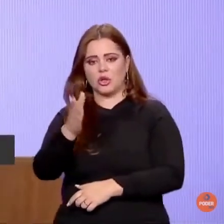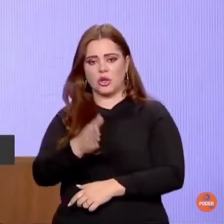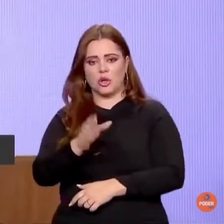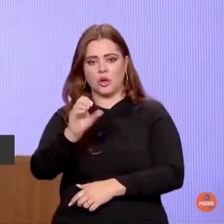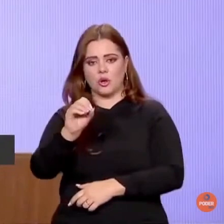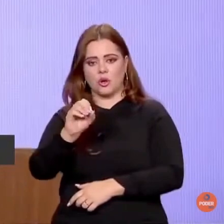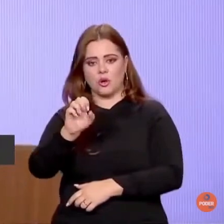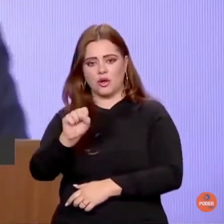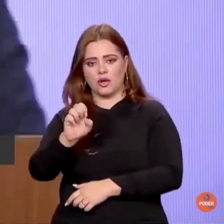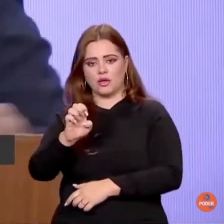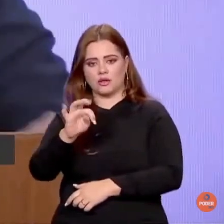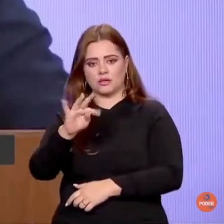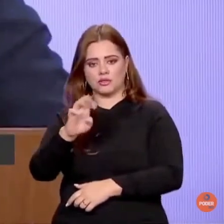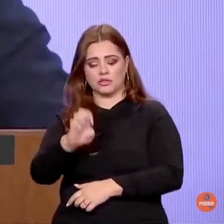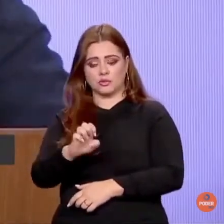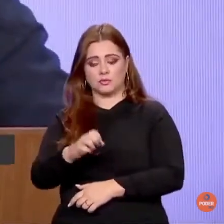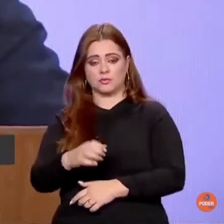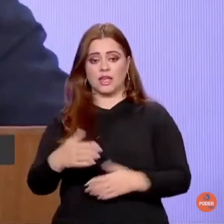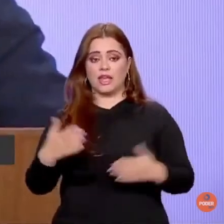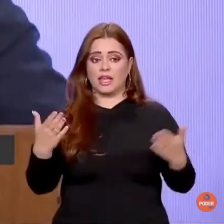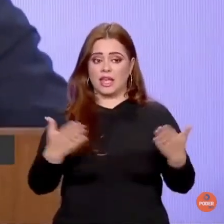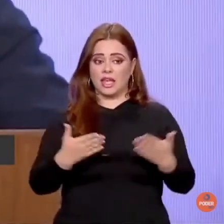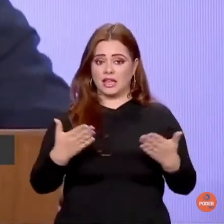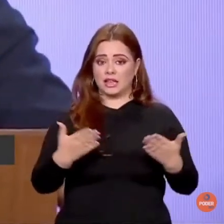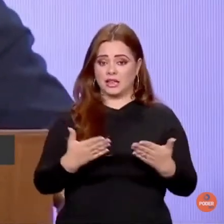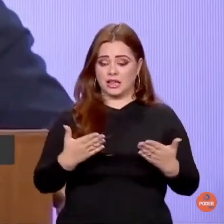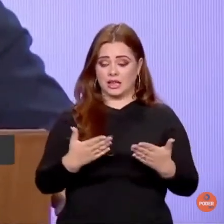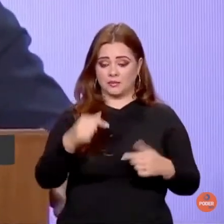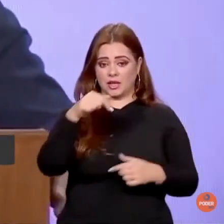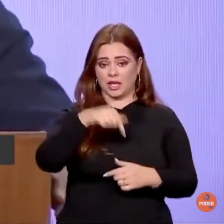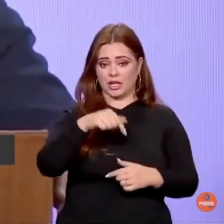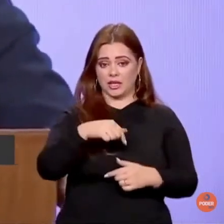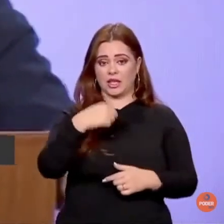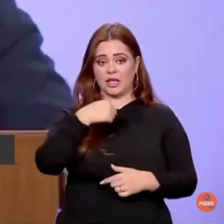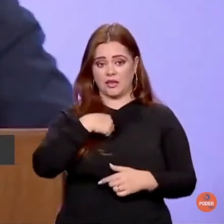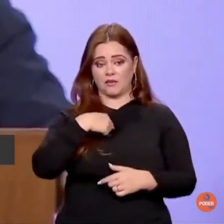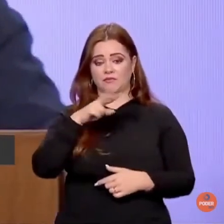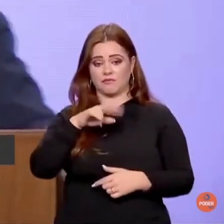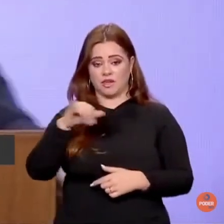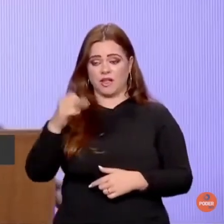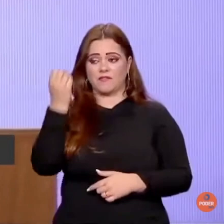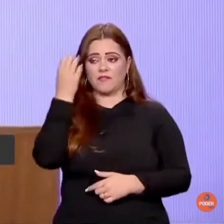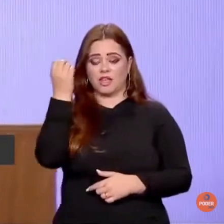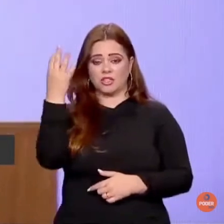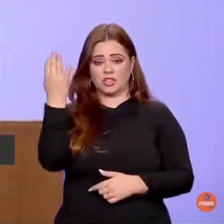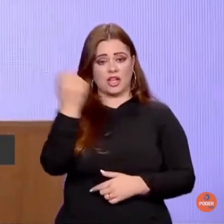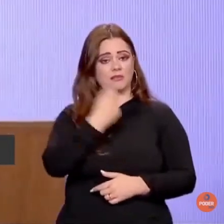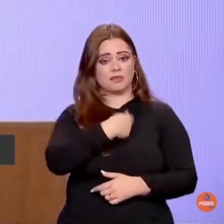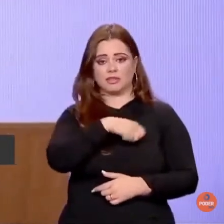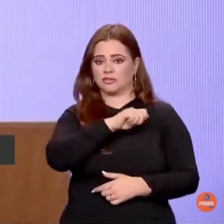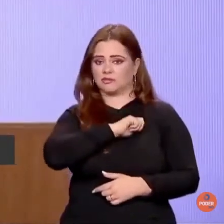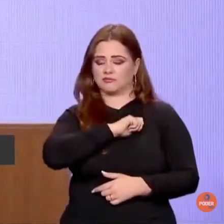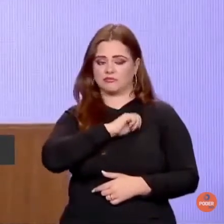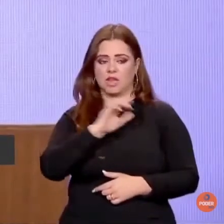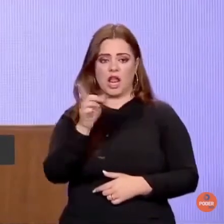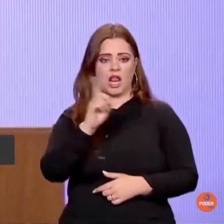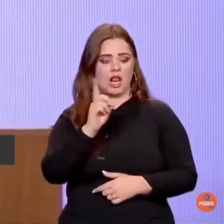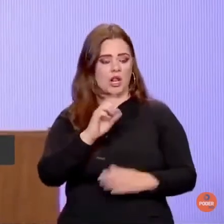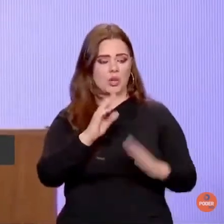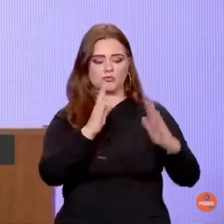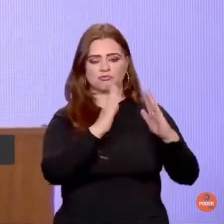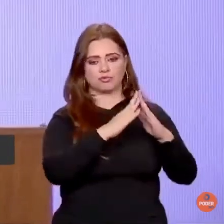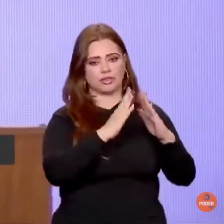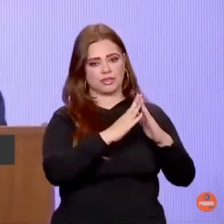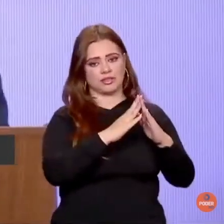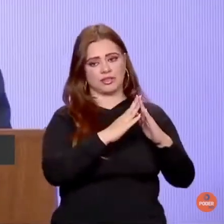daqui eu vou para Porto Iguaçu, na Argentina. Eu não vou nem em casa, e por isso eu